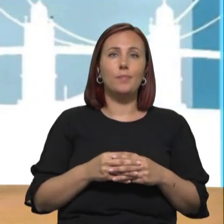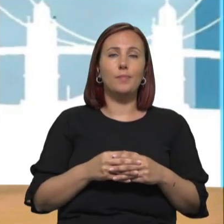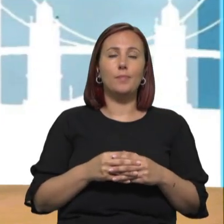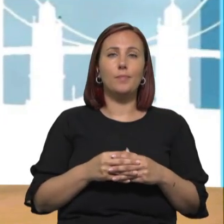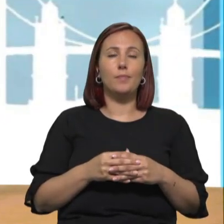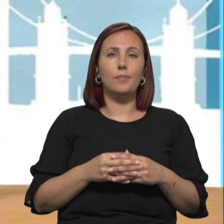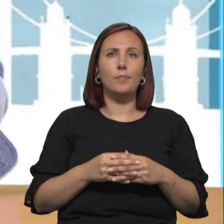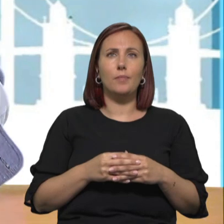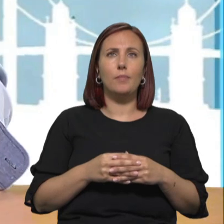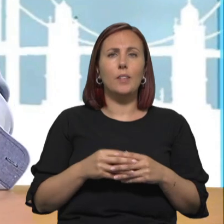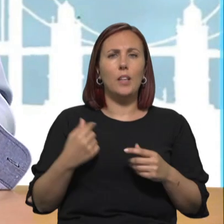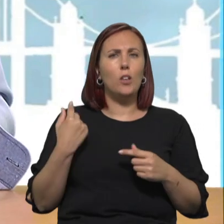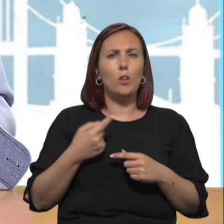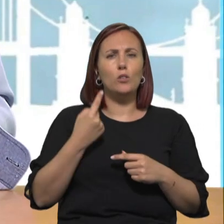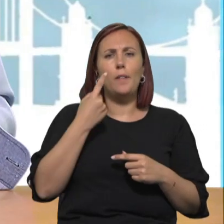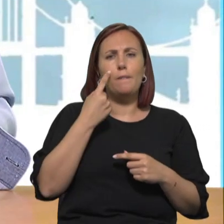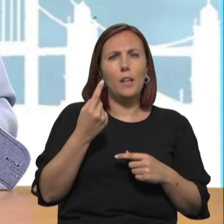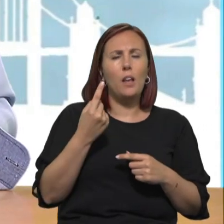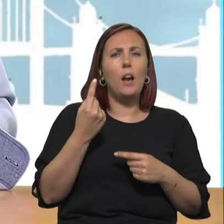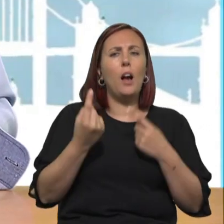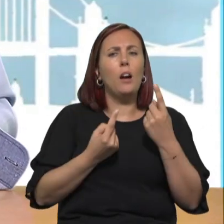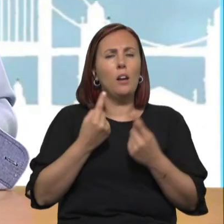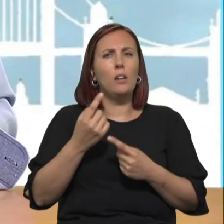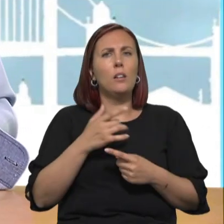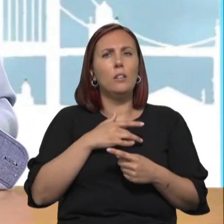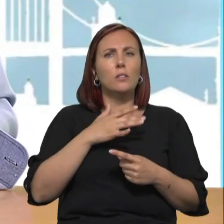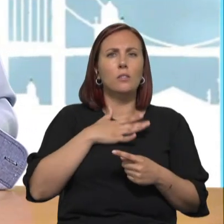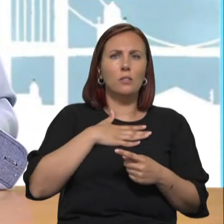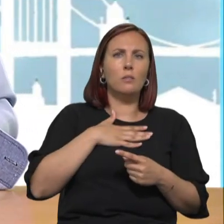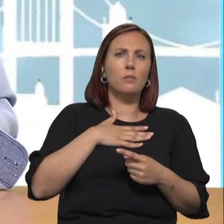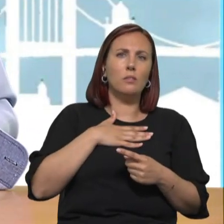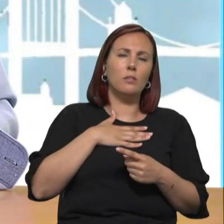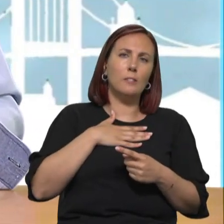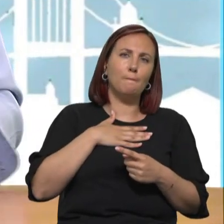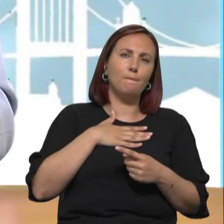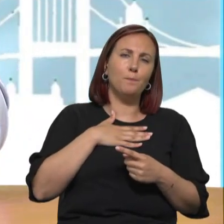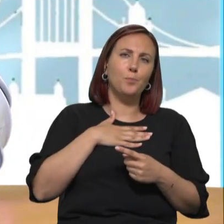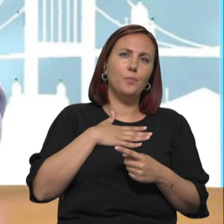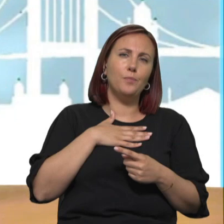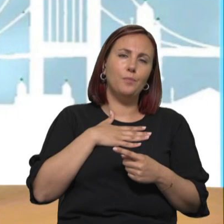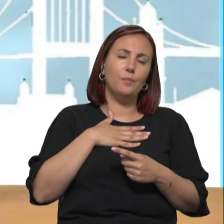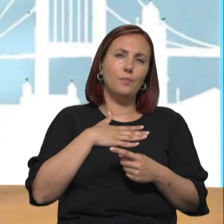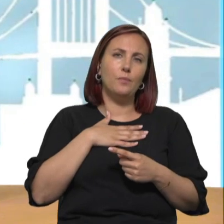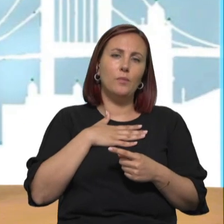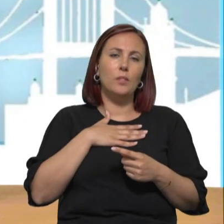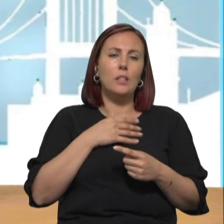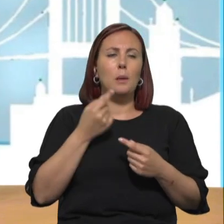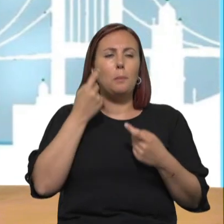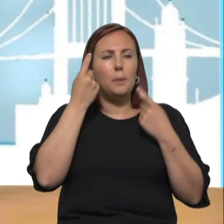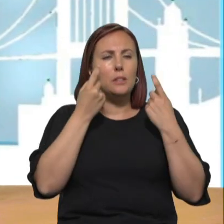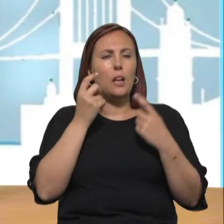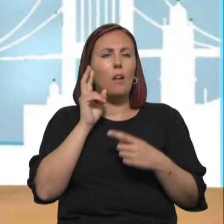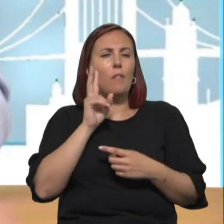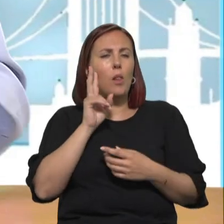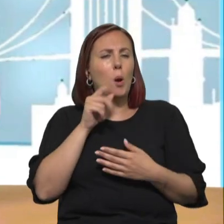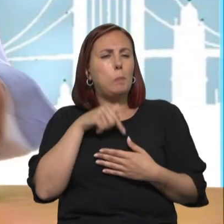e reconhecemos que às vezes do lado de algumas empresas têm que medir muito os seus valores,